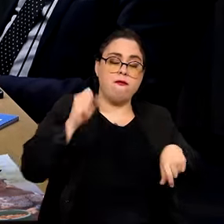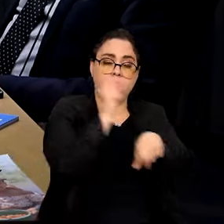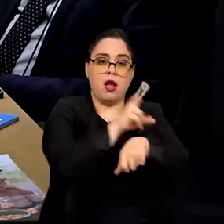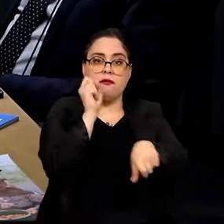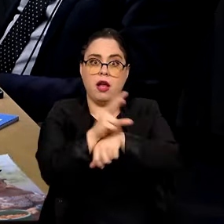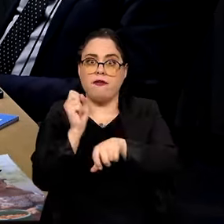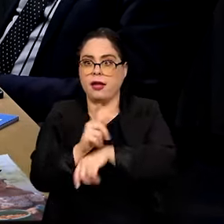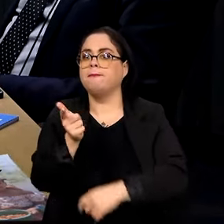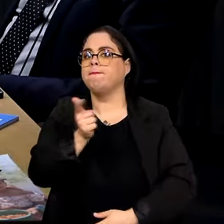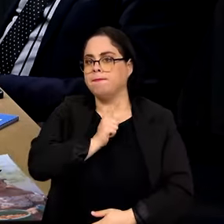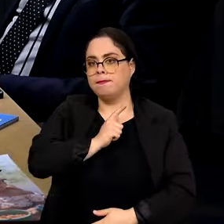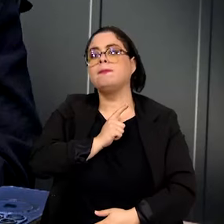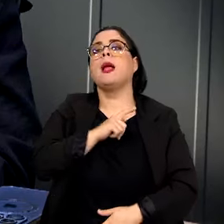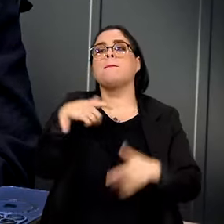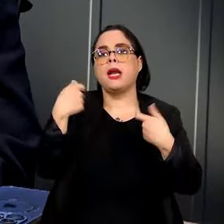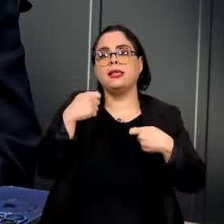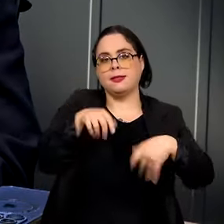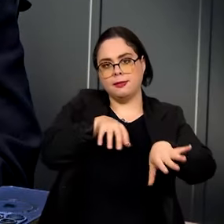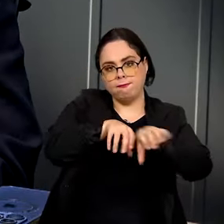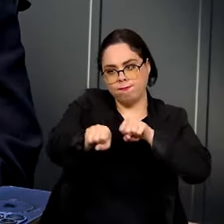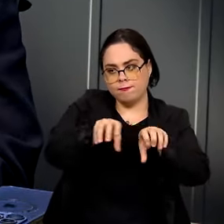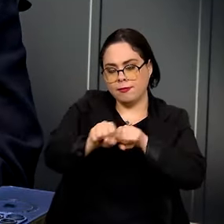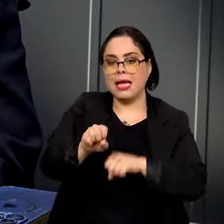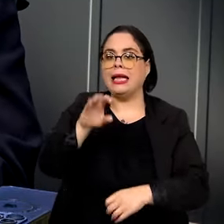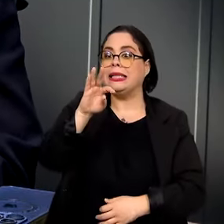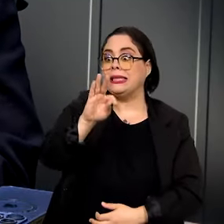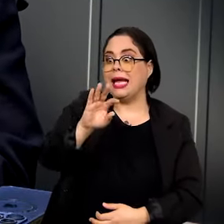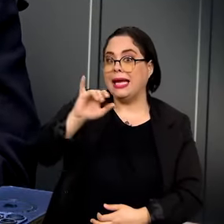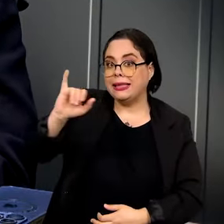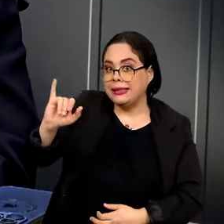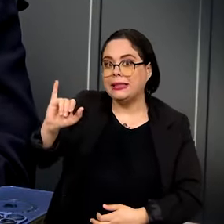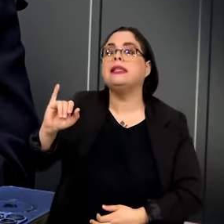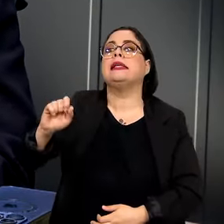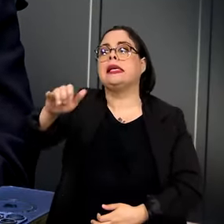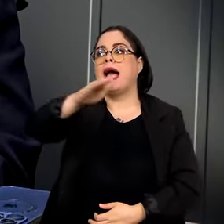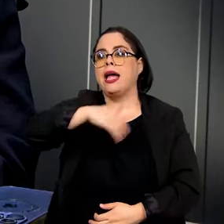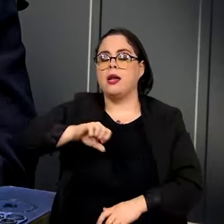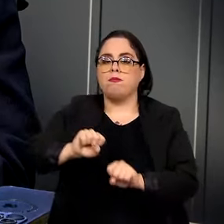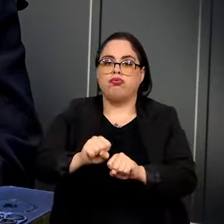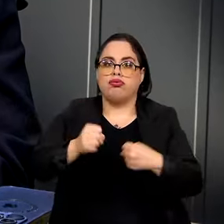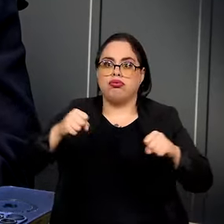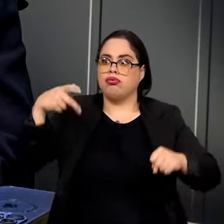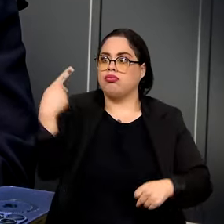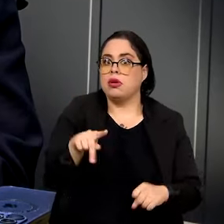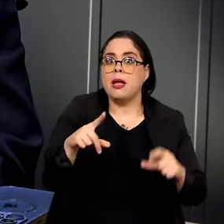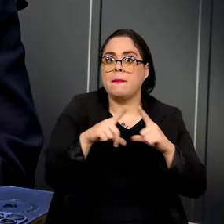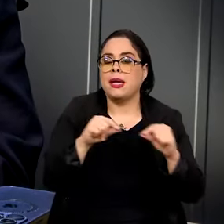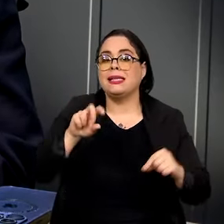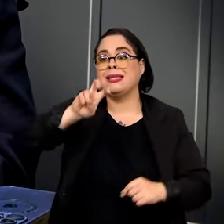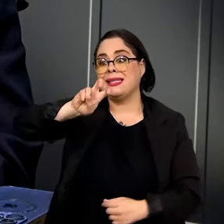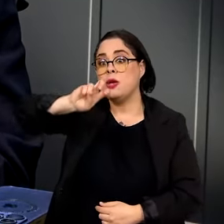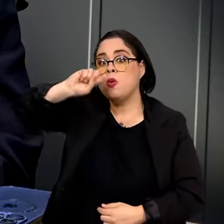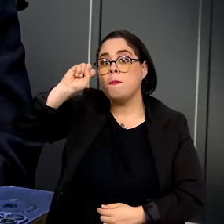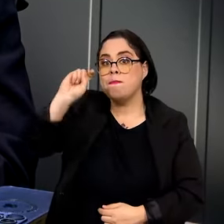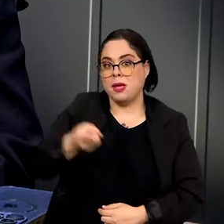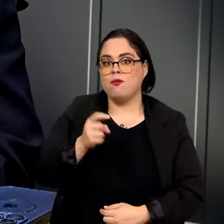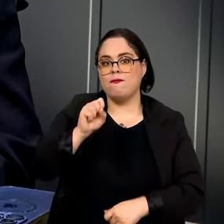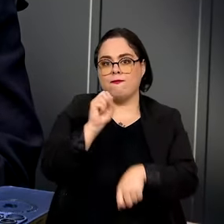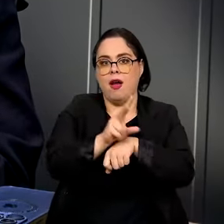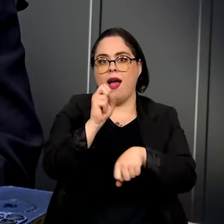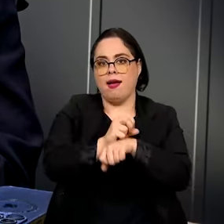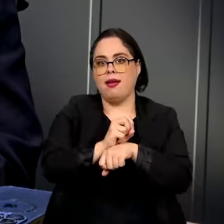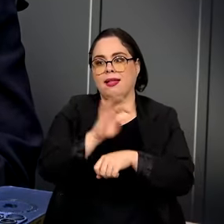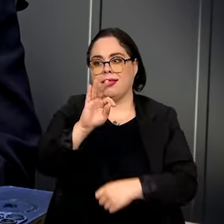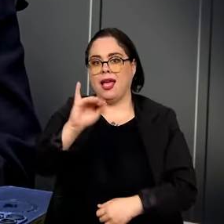grande então nós precisamos capacitar ti é outra área gigante só aqui em Brasília tem 5000